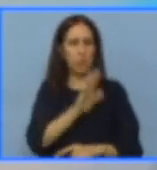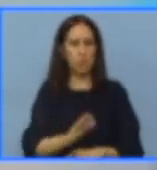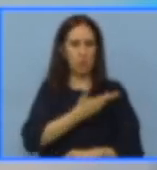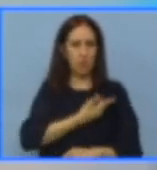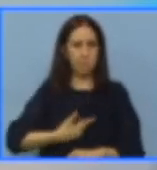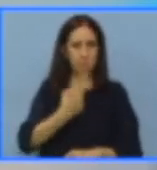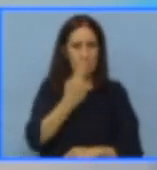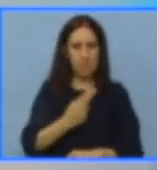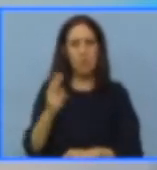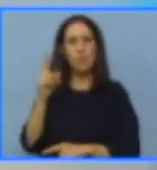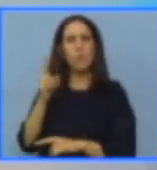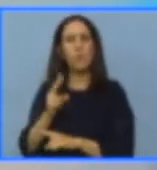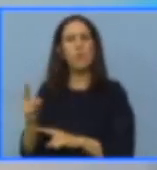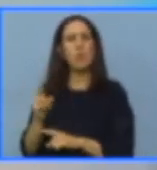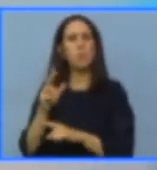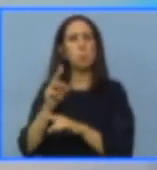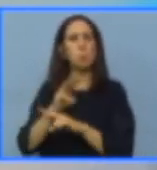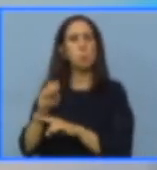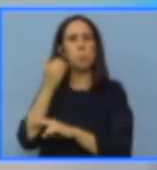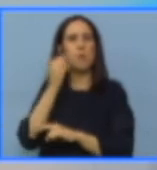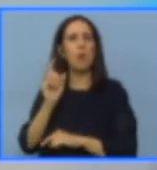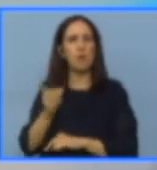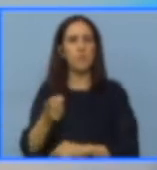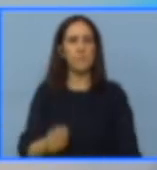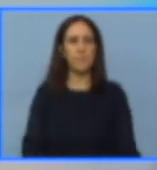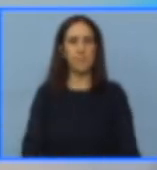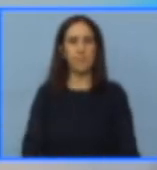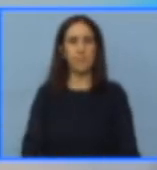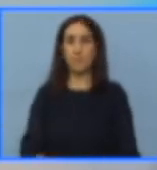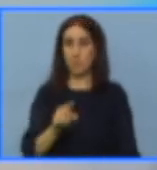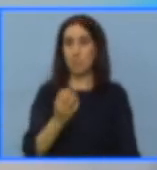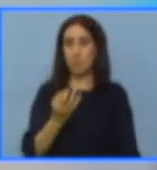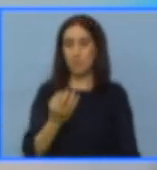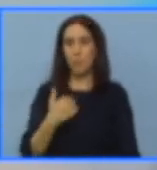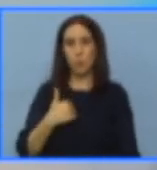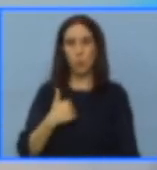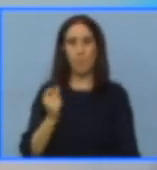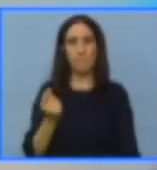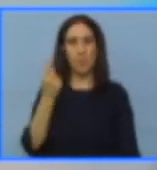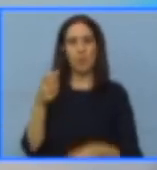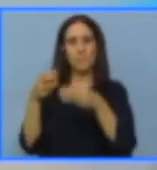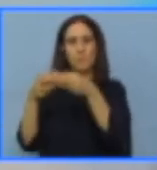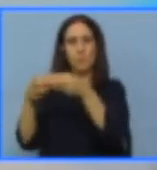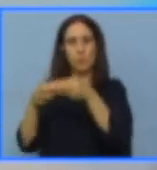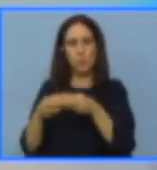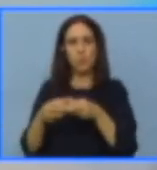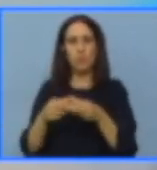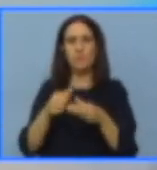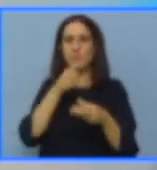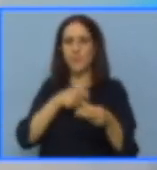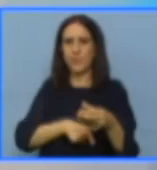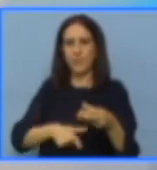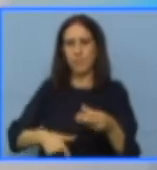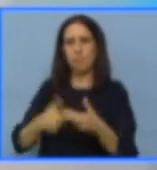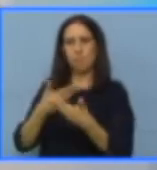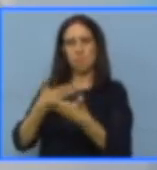Foi nesse sentido, quer dizer, no fundo o repto que nós lançámos e eu comecei por falar com o Sr. Núncio Apostólico, o Sr. Dom Rino Passigato, que é um